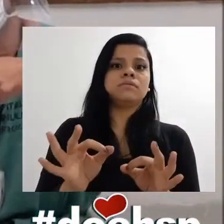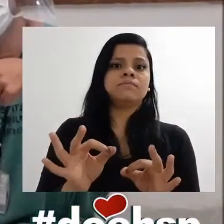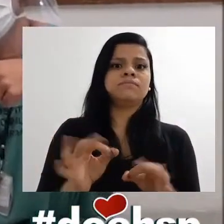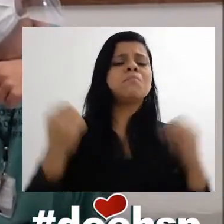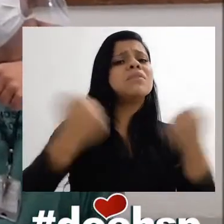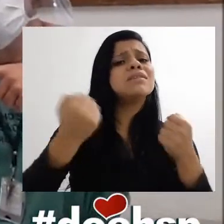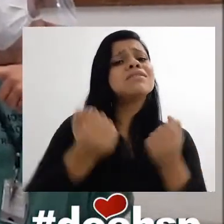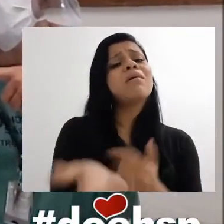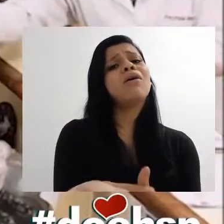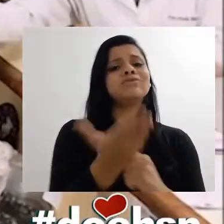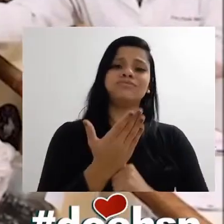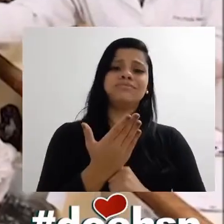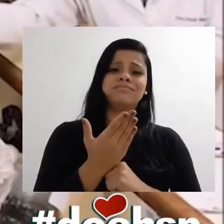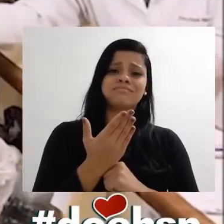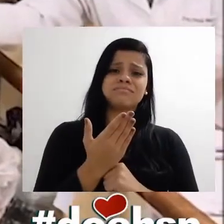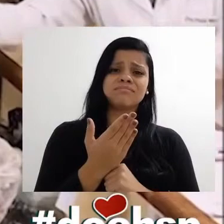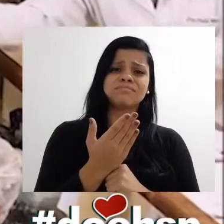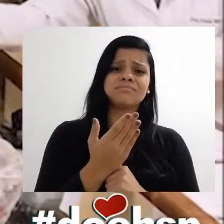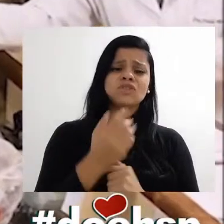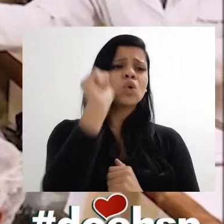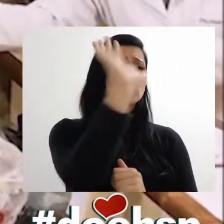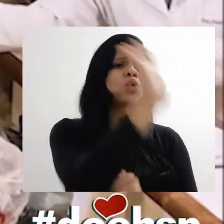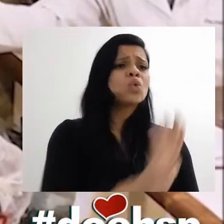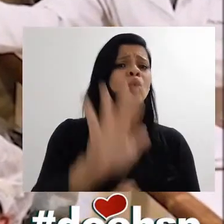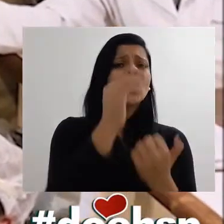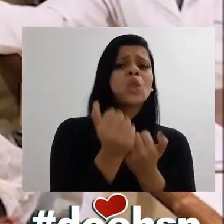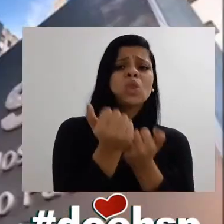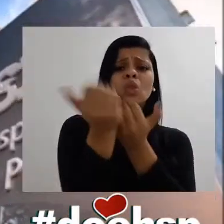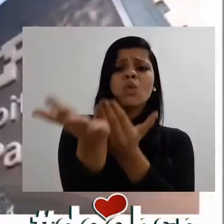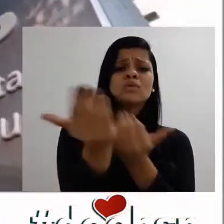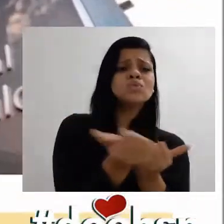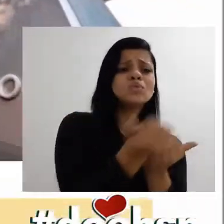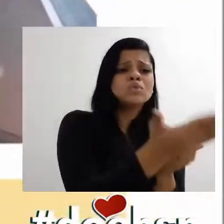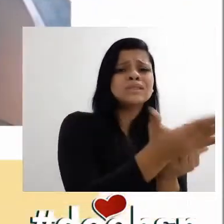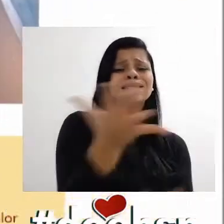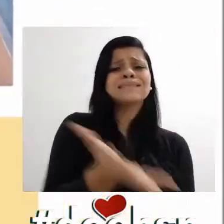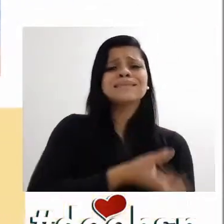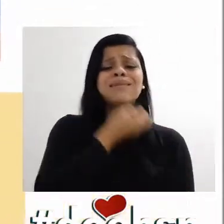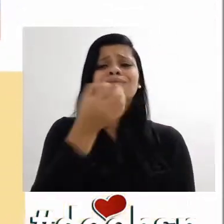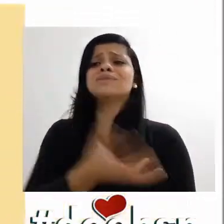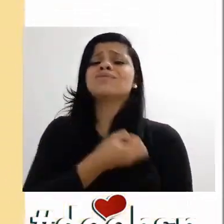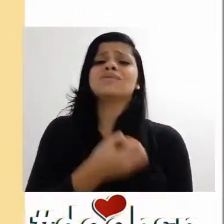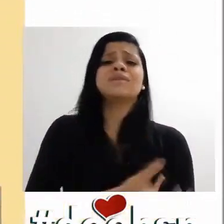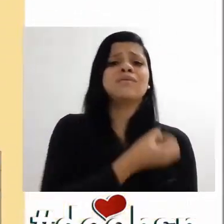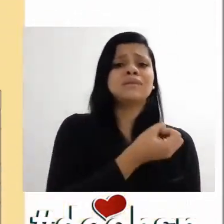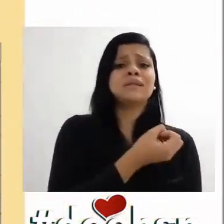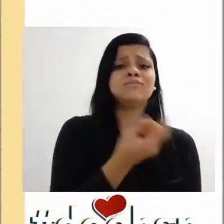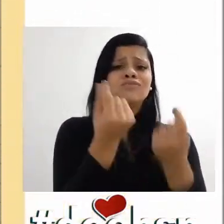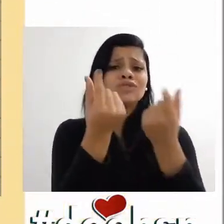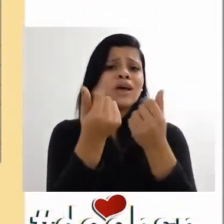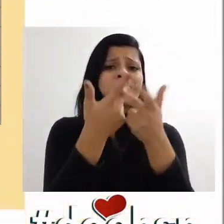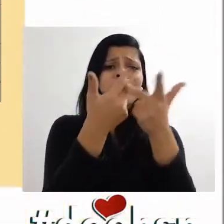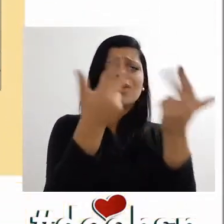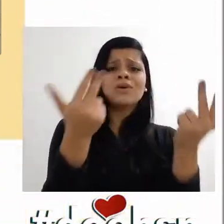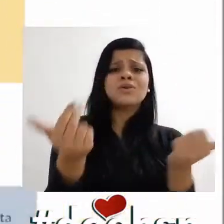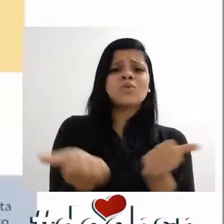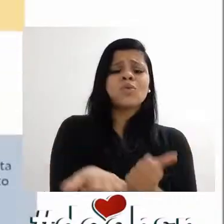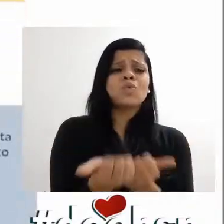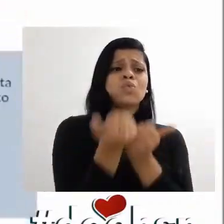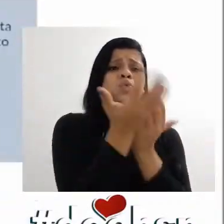precisamos da sua ajuda. Todas as doações salvarão vidas. Tudo que está sendo arrecadado é divulgado de